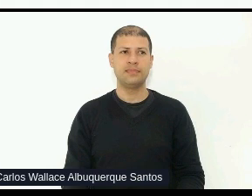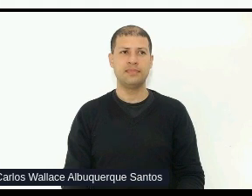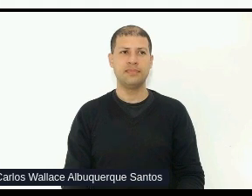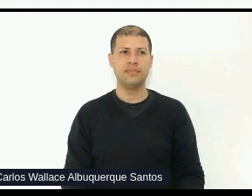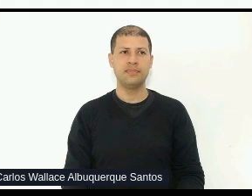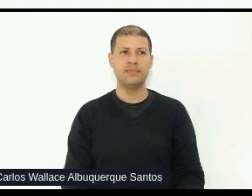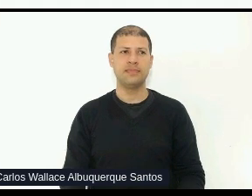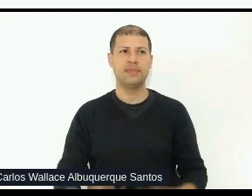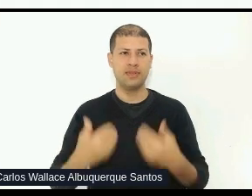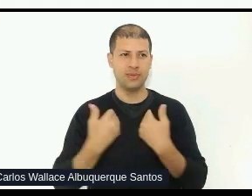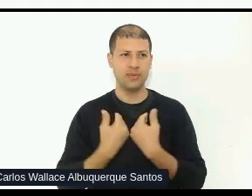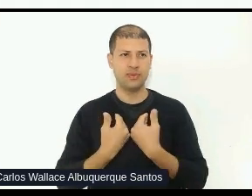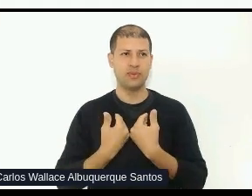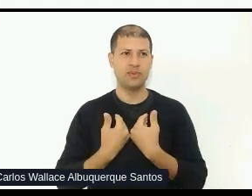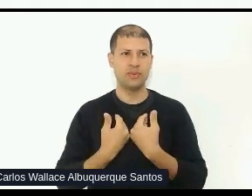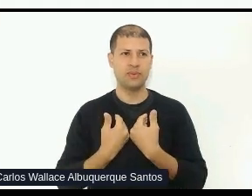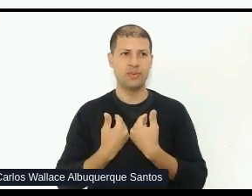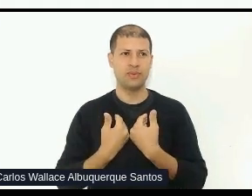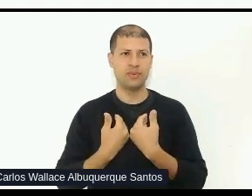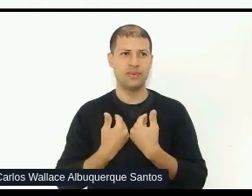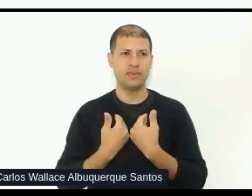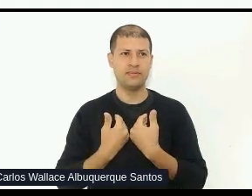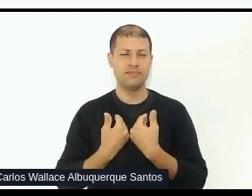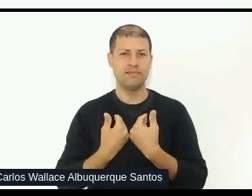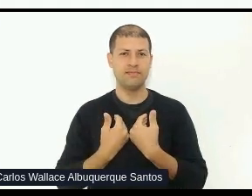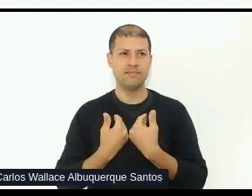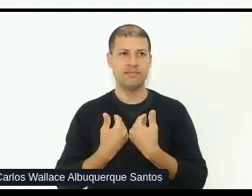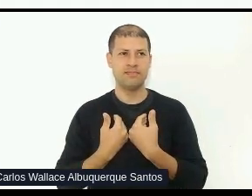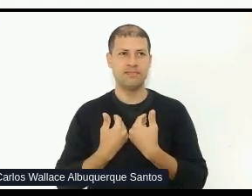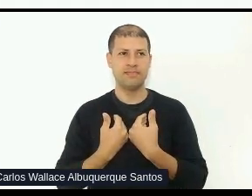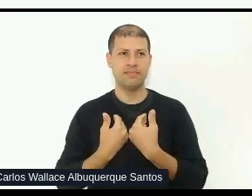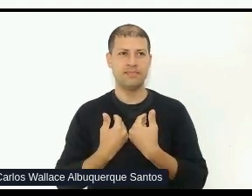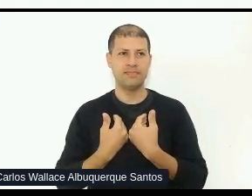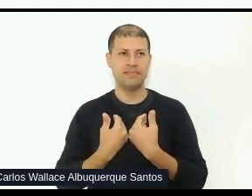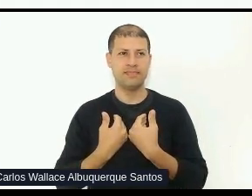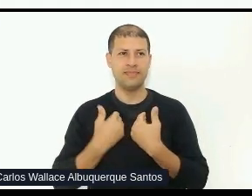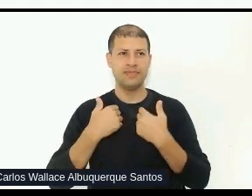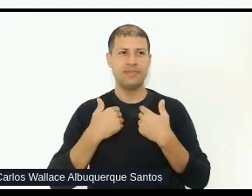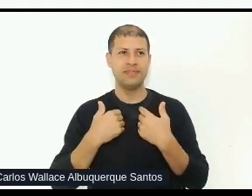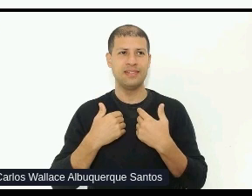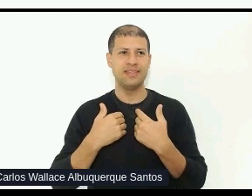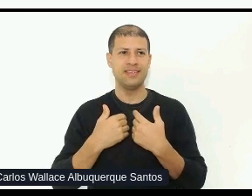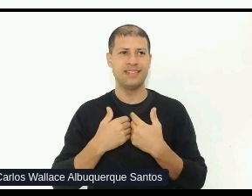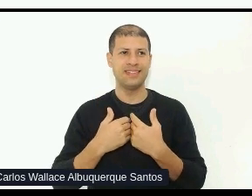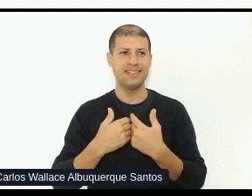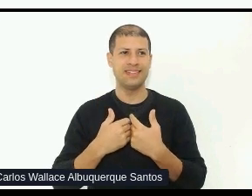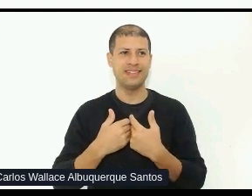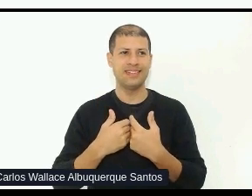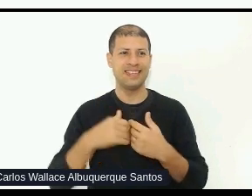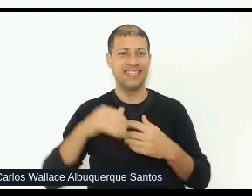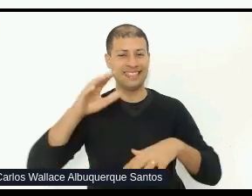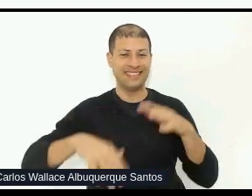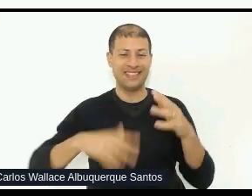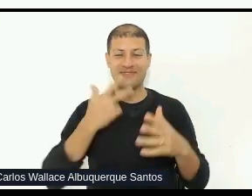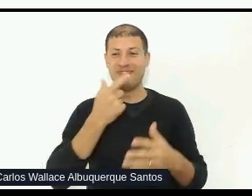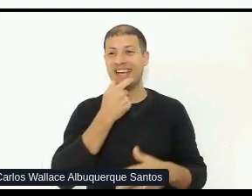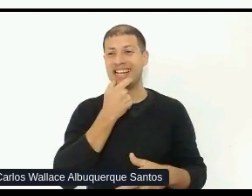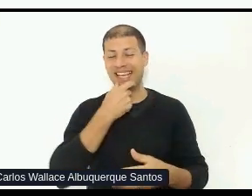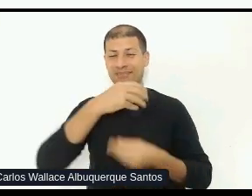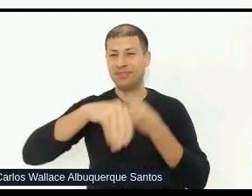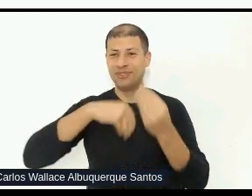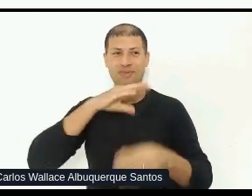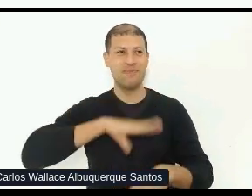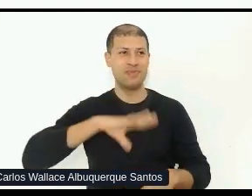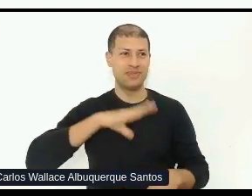Eu estou muito... I'm very grateful. Às vezes eu falo inglês e português, mas...